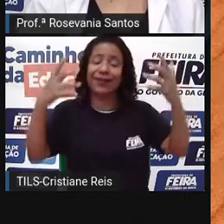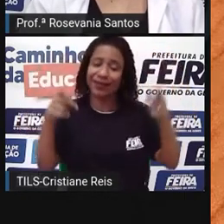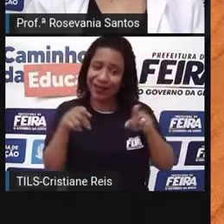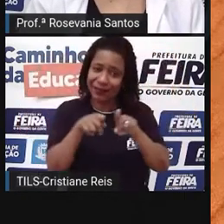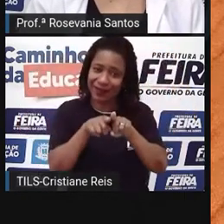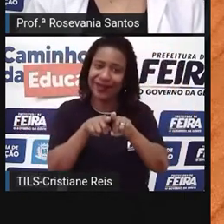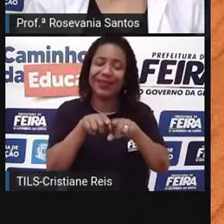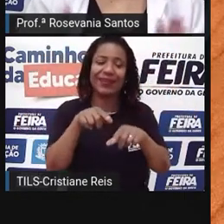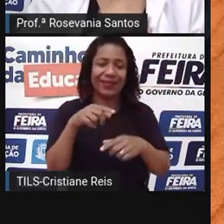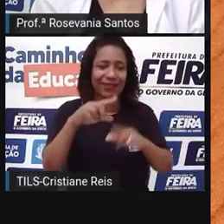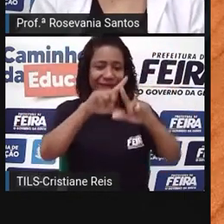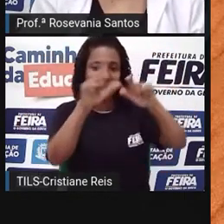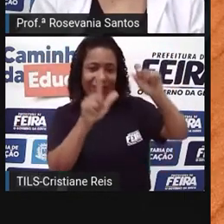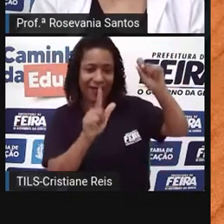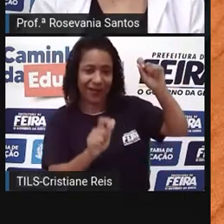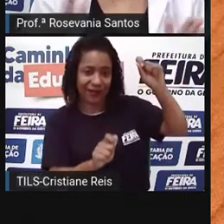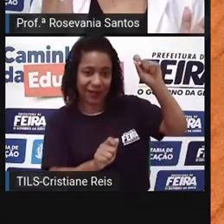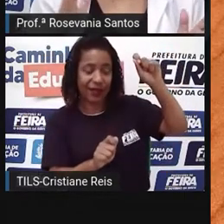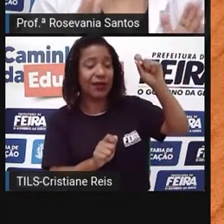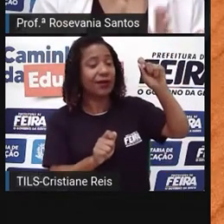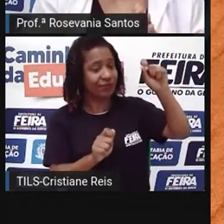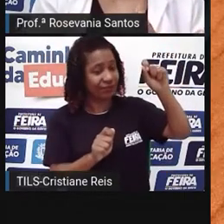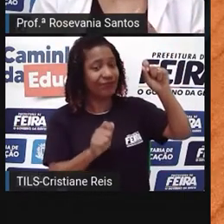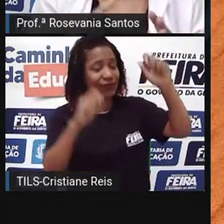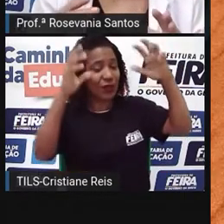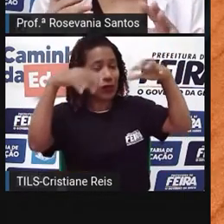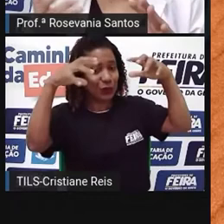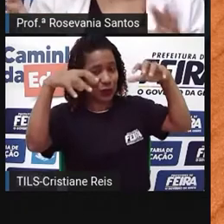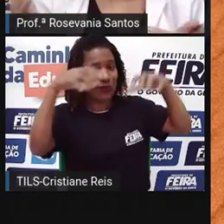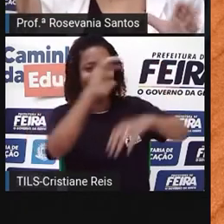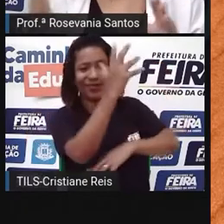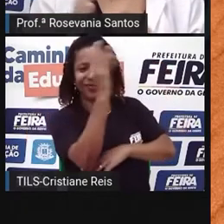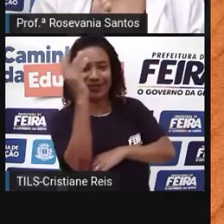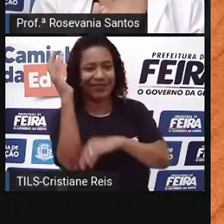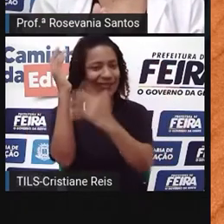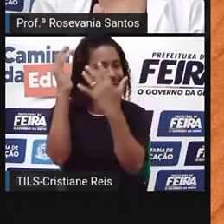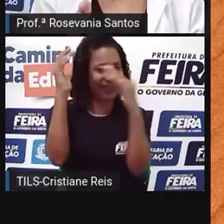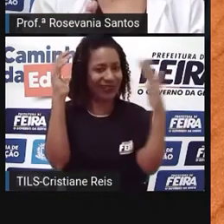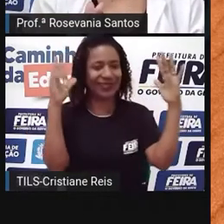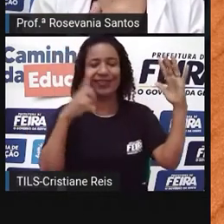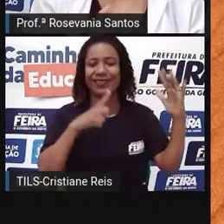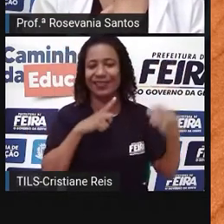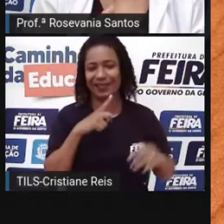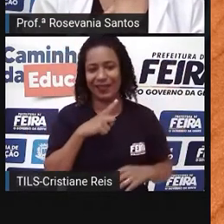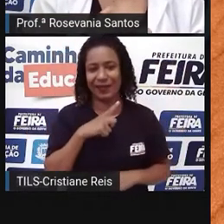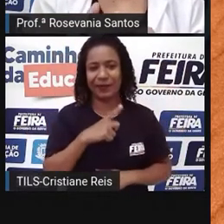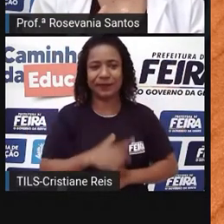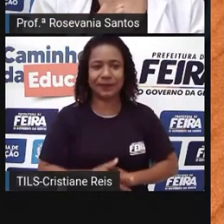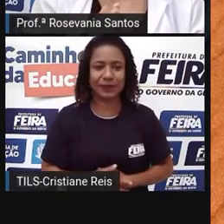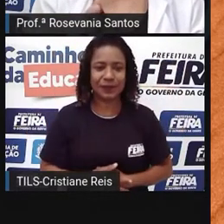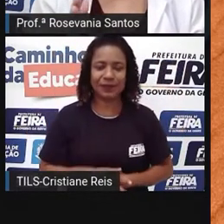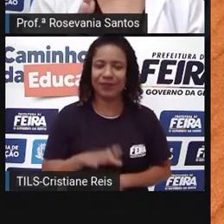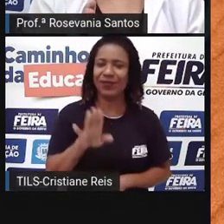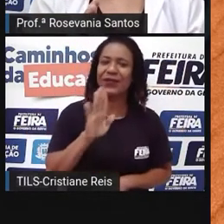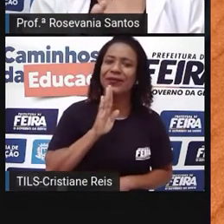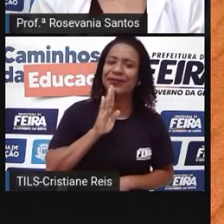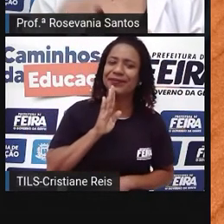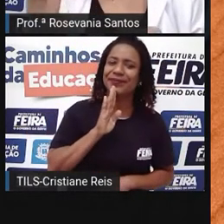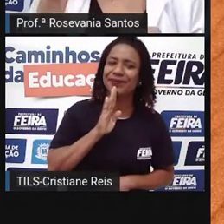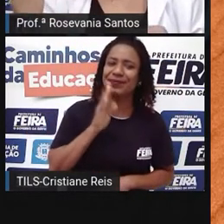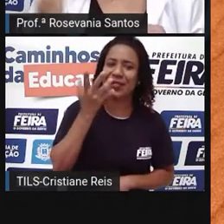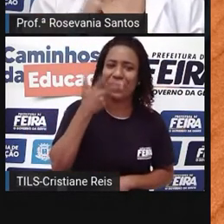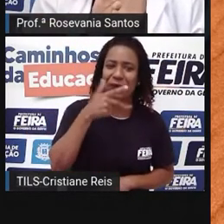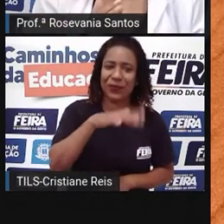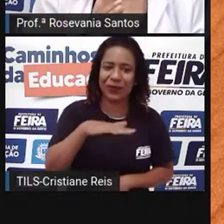entenderem, é quase que um espelhamento. É, tipo aquela brincadeirinha, né, quando a gente faz quando está no infantil,